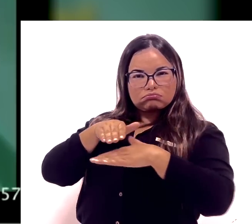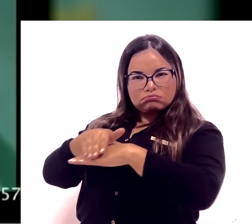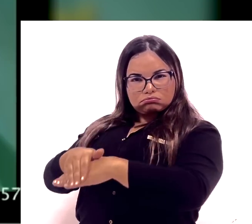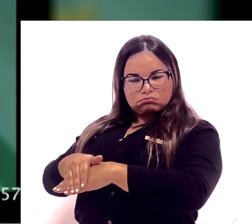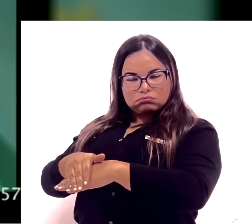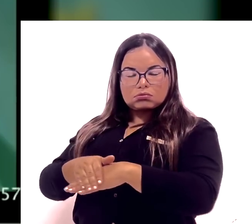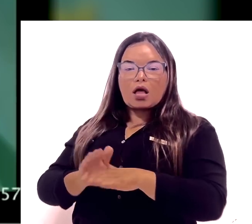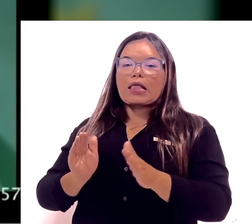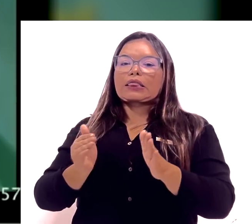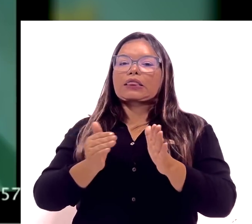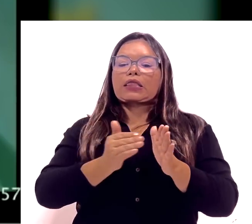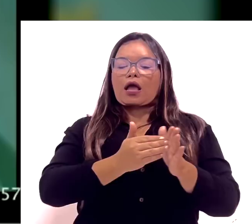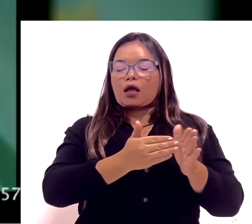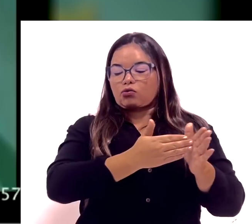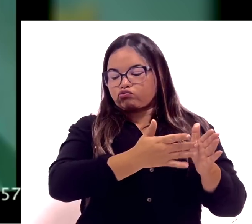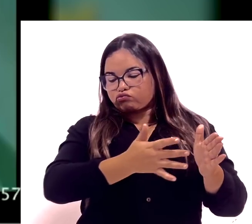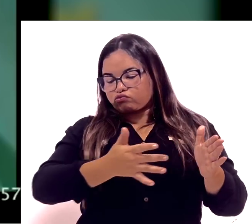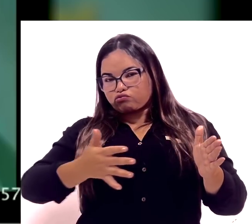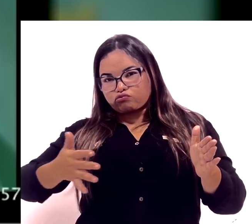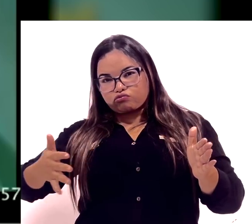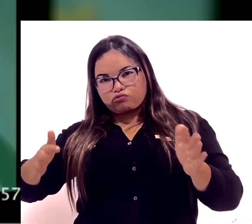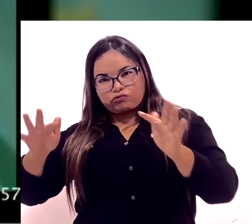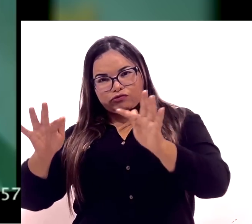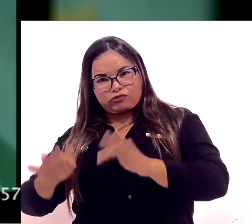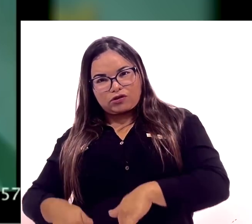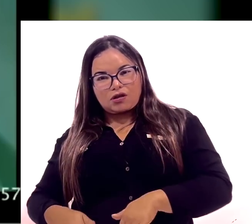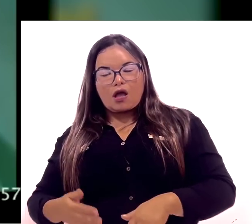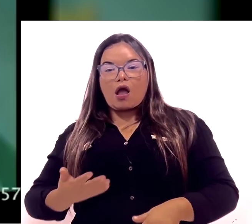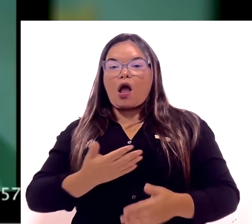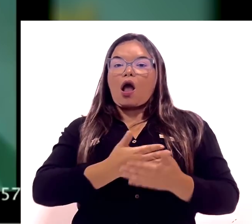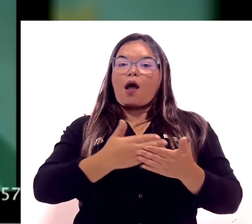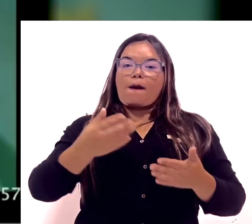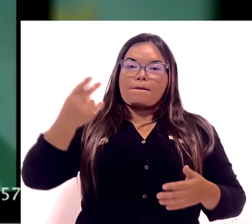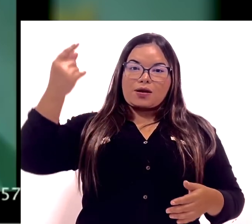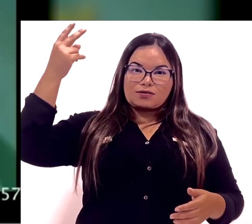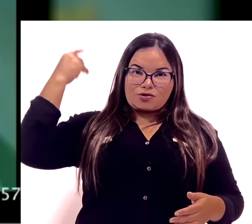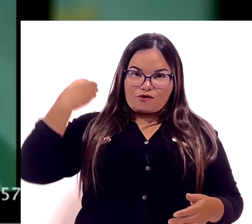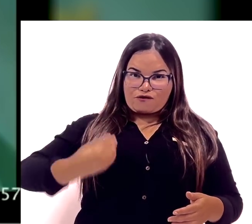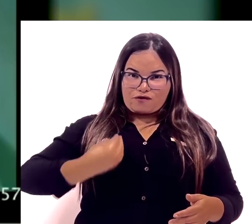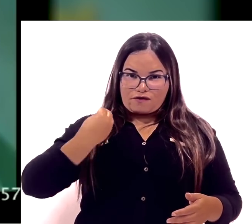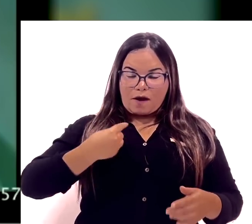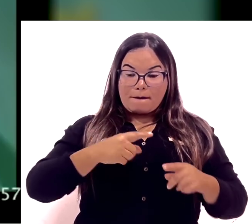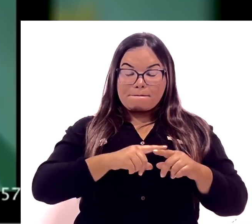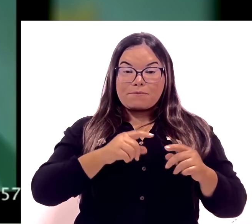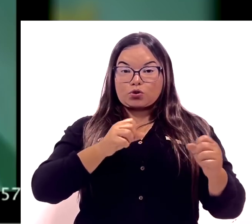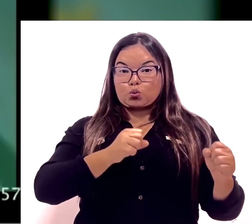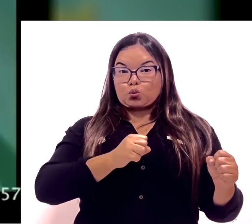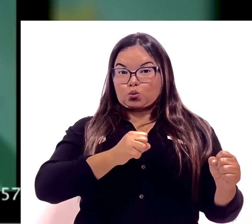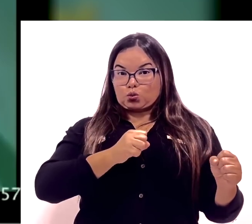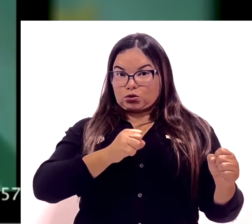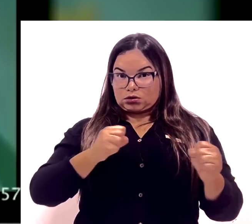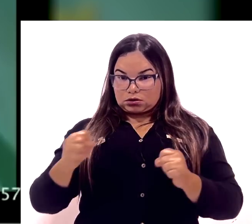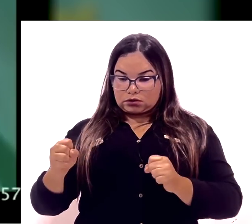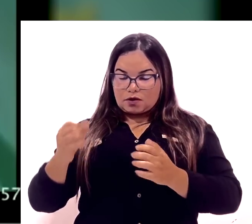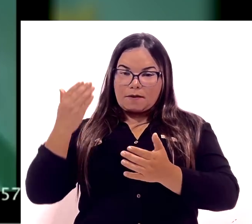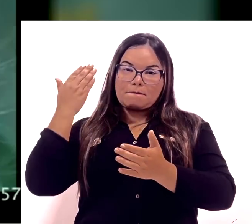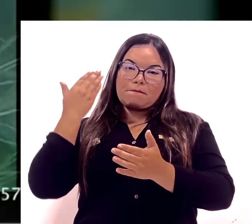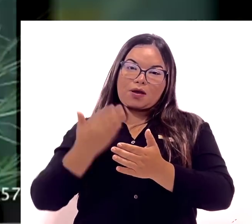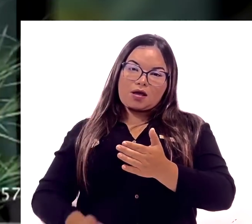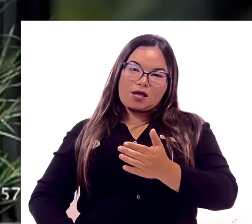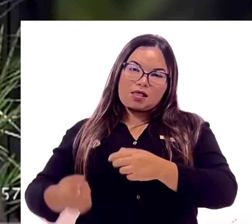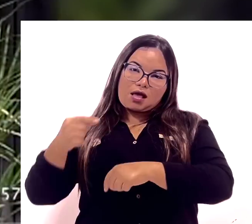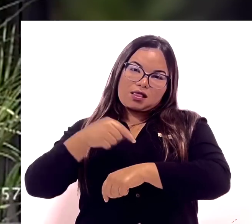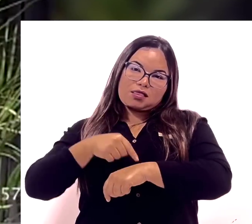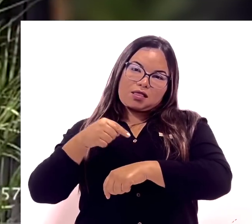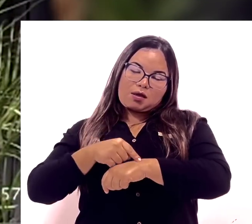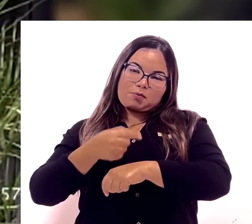Ele já está aqui agora, mas o seu domínio será tirado no tempo do fim.